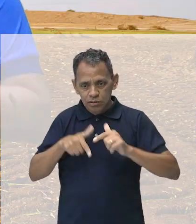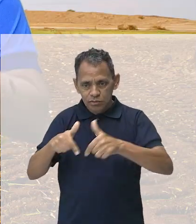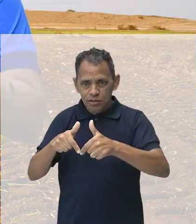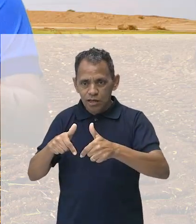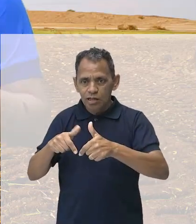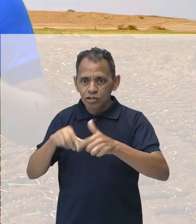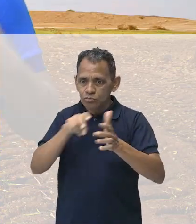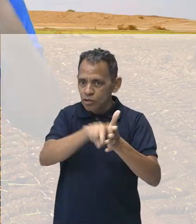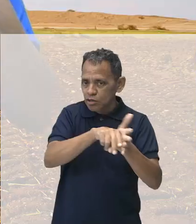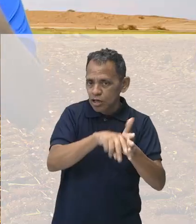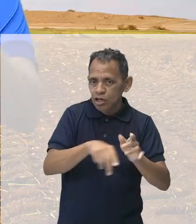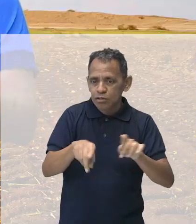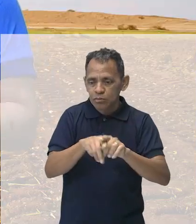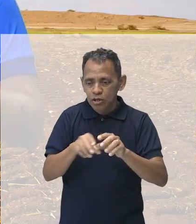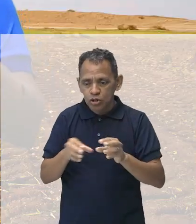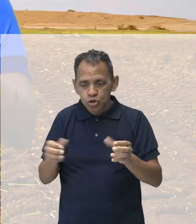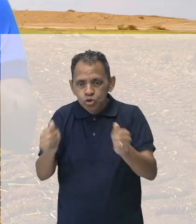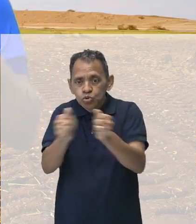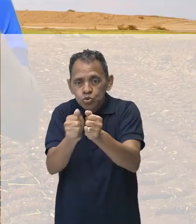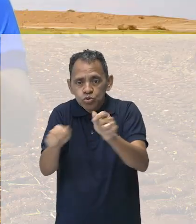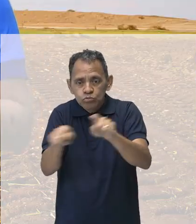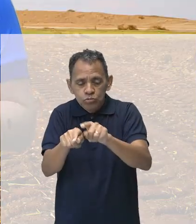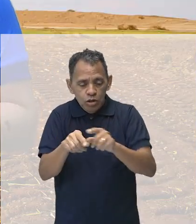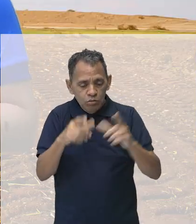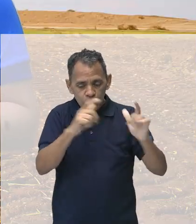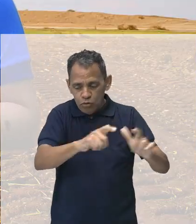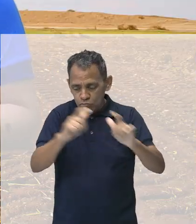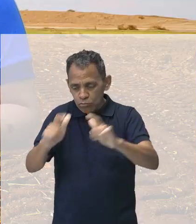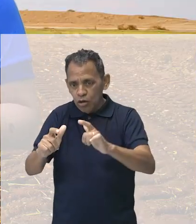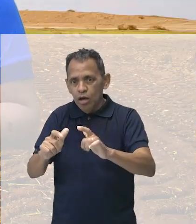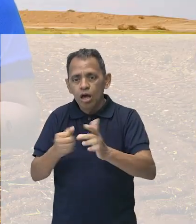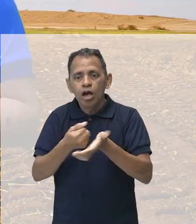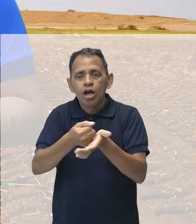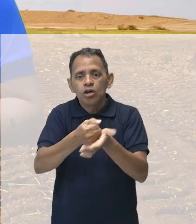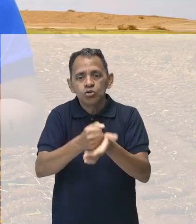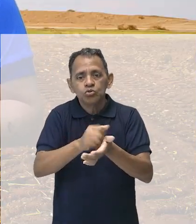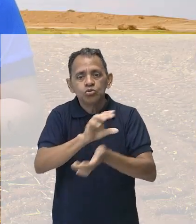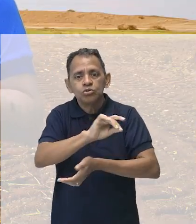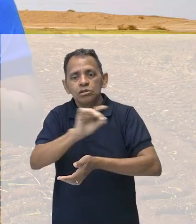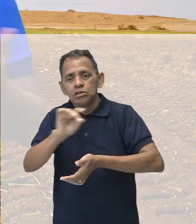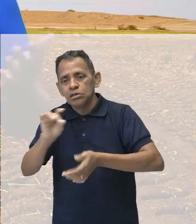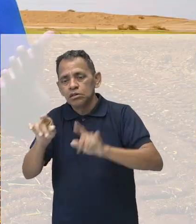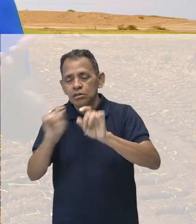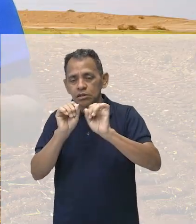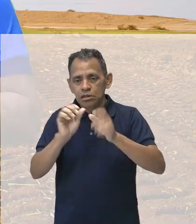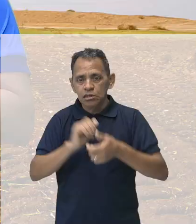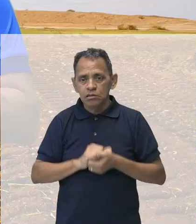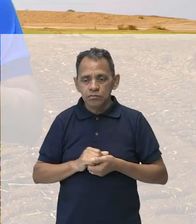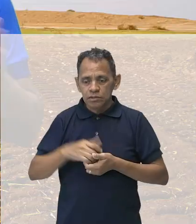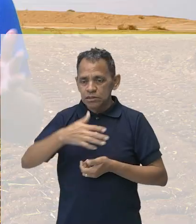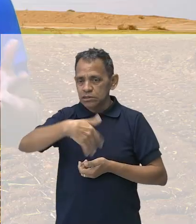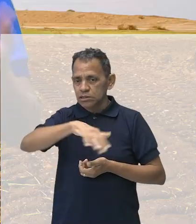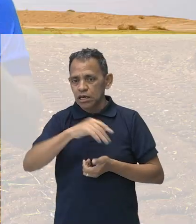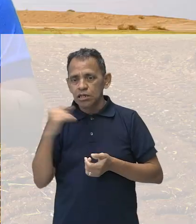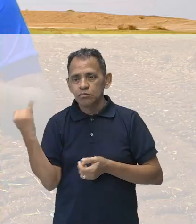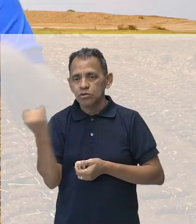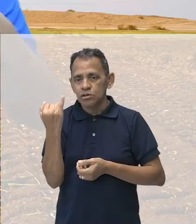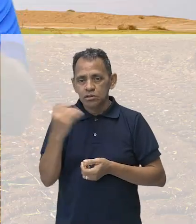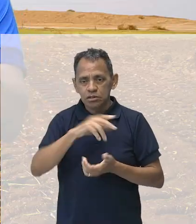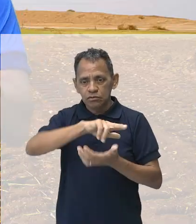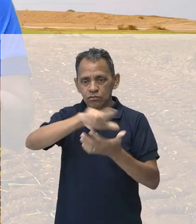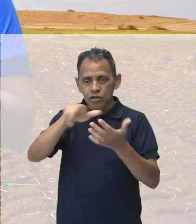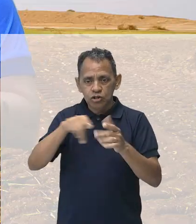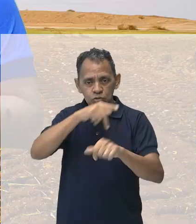uma determinada área, que pode ajudar cada vez mais a esse setor muito importante para vários países, porque